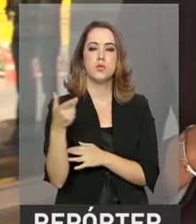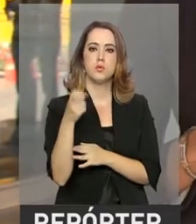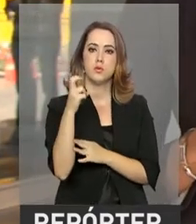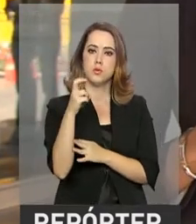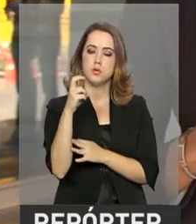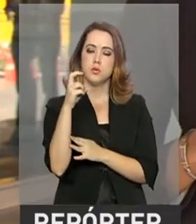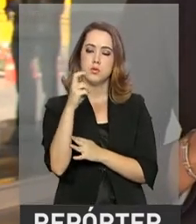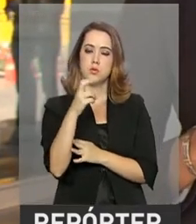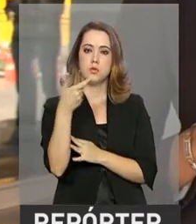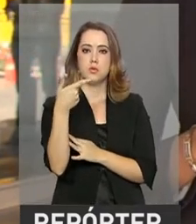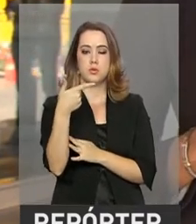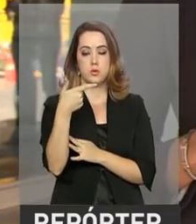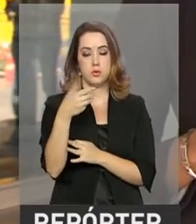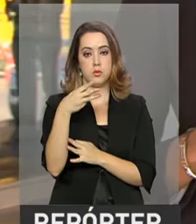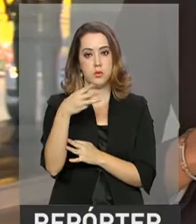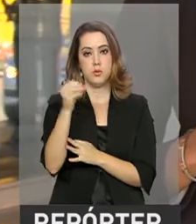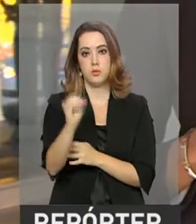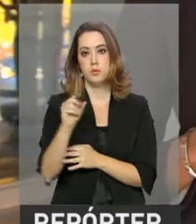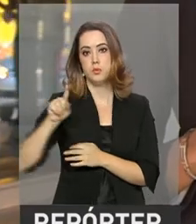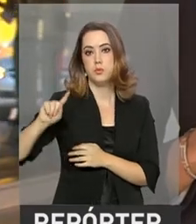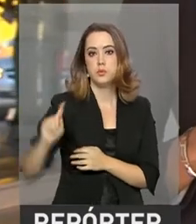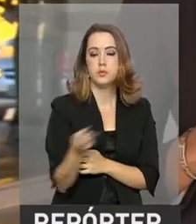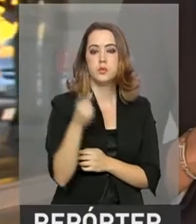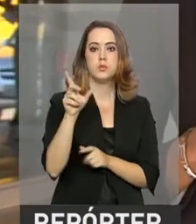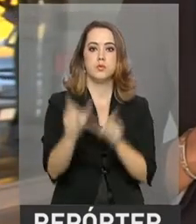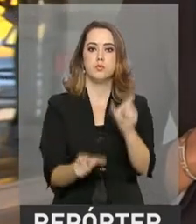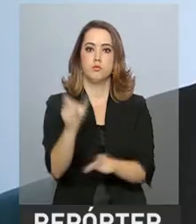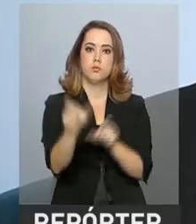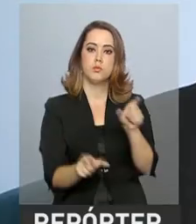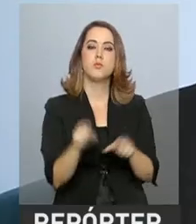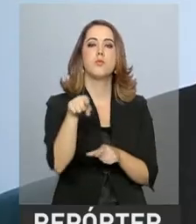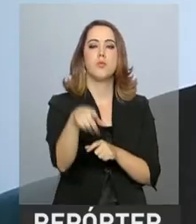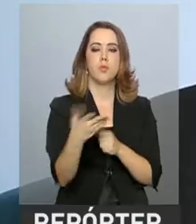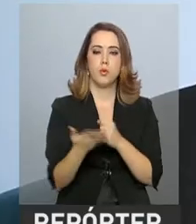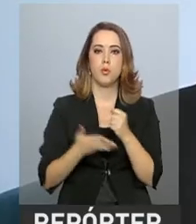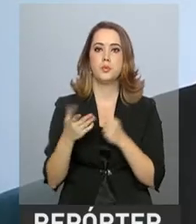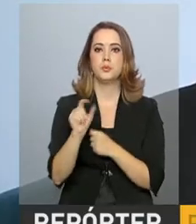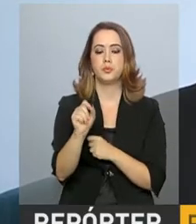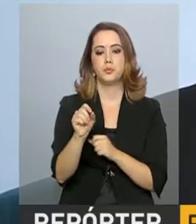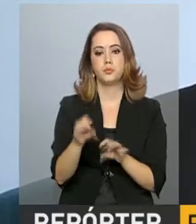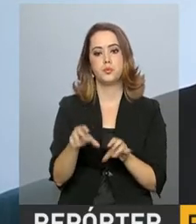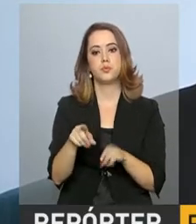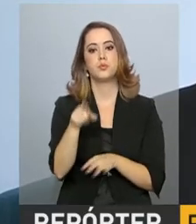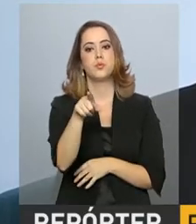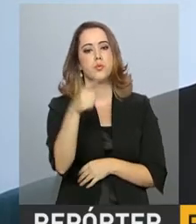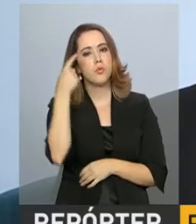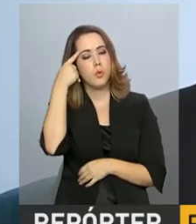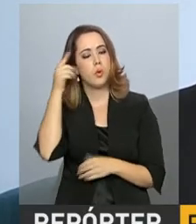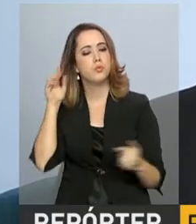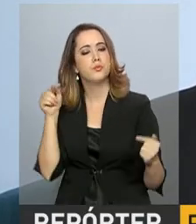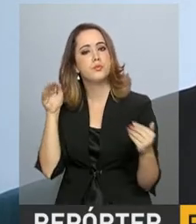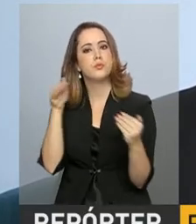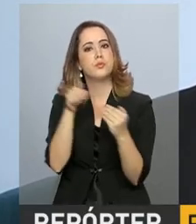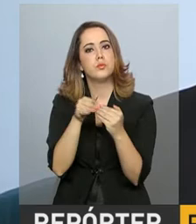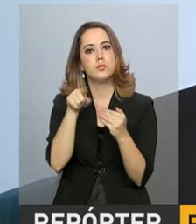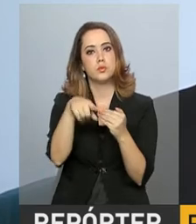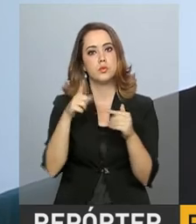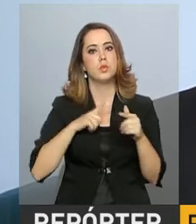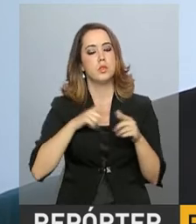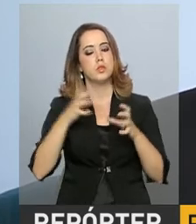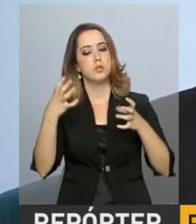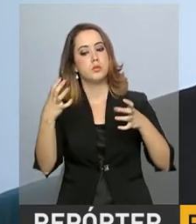saúde, estudantes e gestores públicos em todo o país. Esse é o nosso principal objetivo, é ter um espaço,